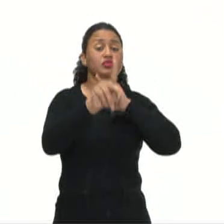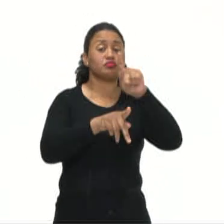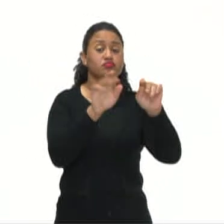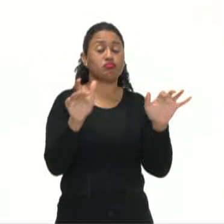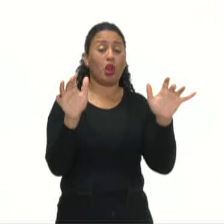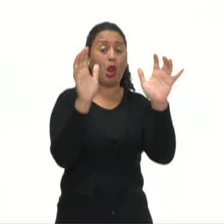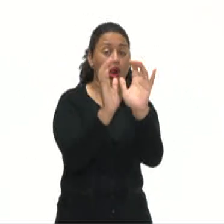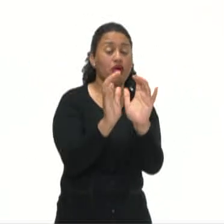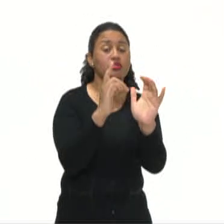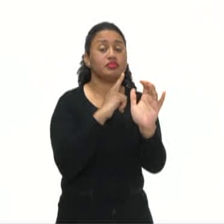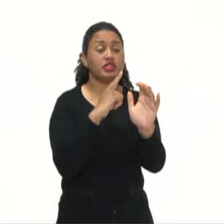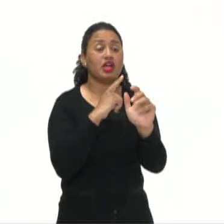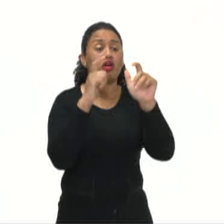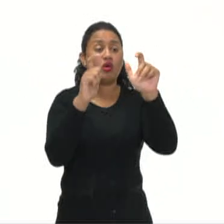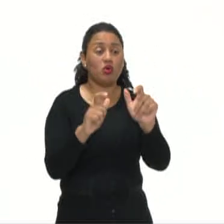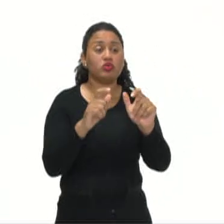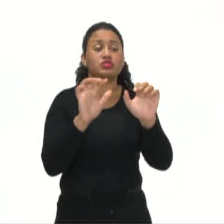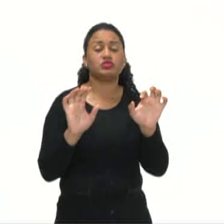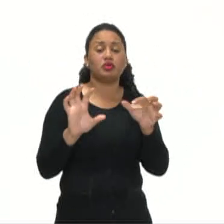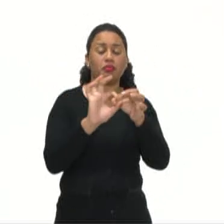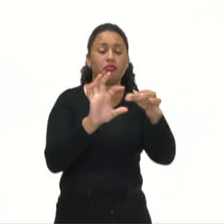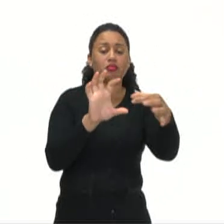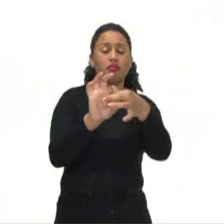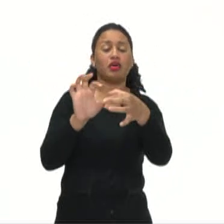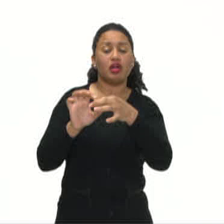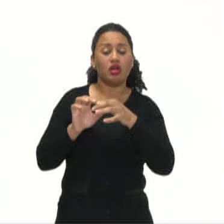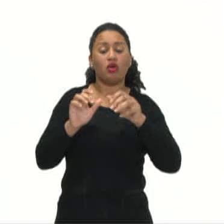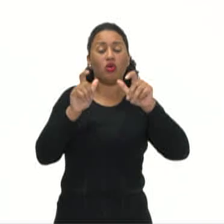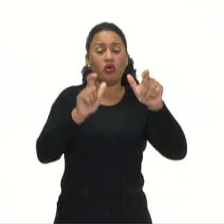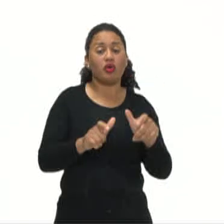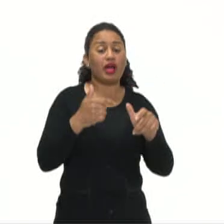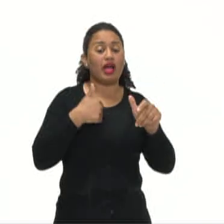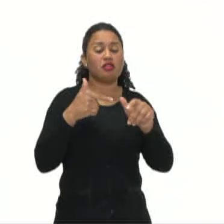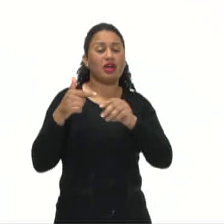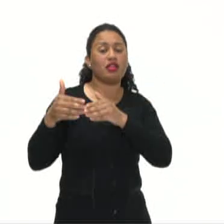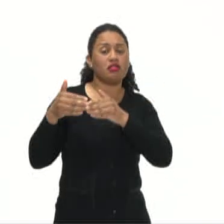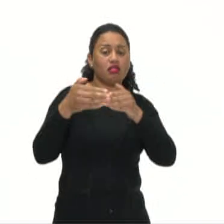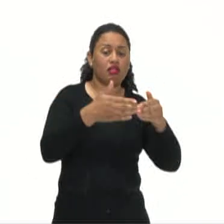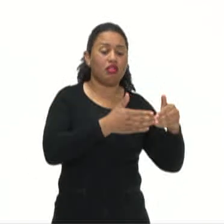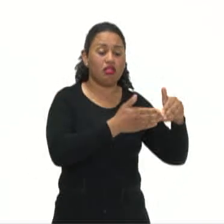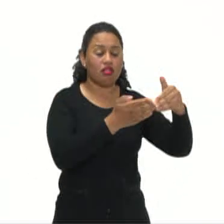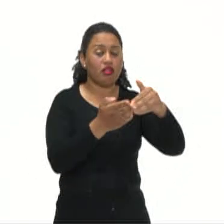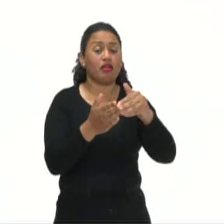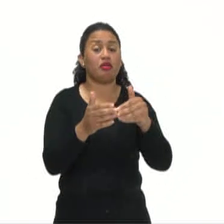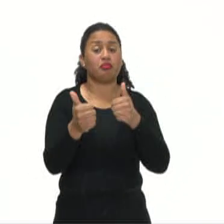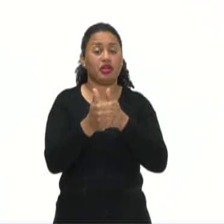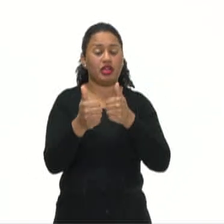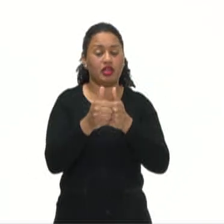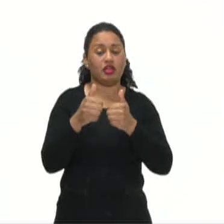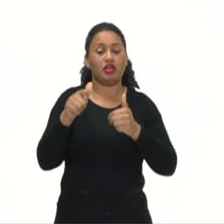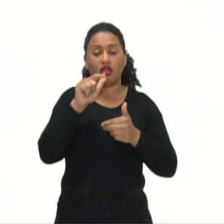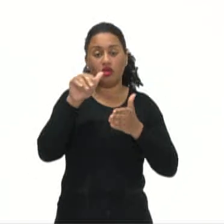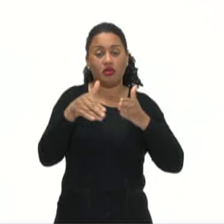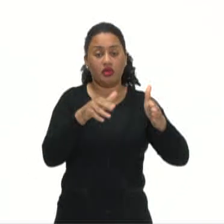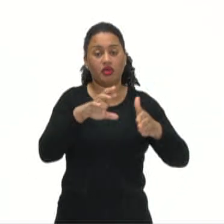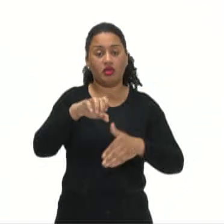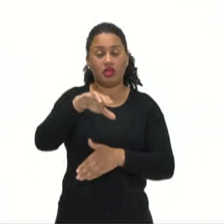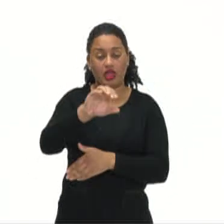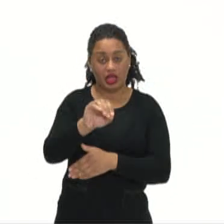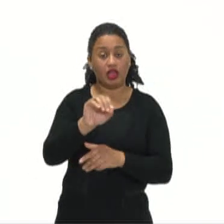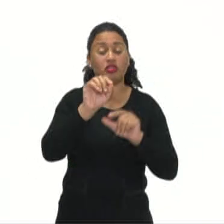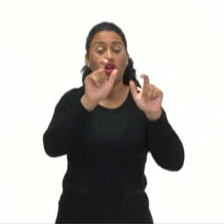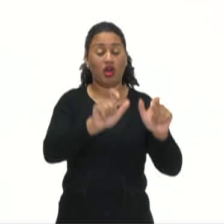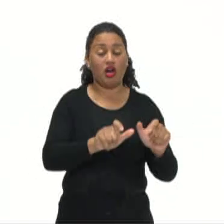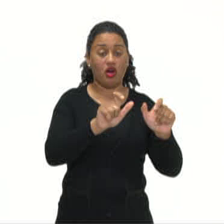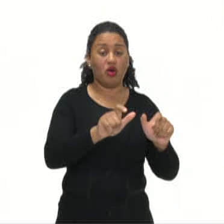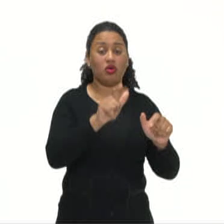densidades demográficas estão localizadas junto aos mais importantes cursos fluviais existentes, como o Rio Reno, que atravessa a Alemanha e a Holanda, e